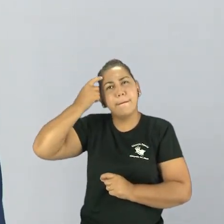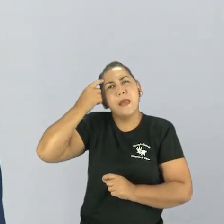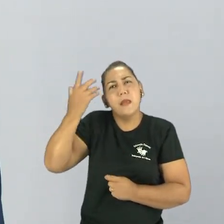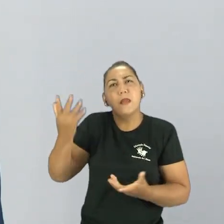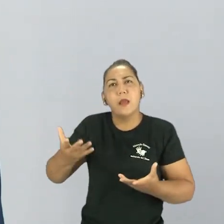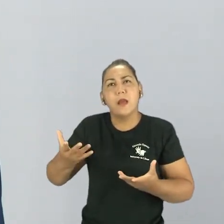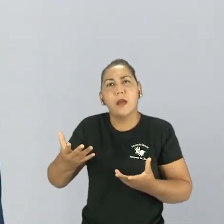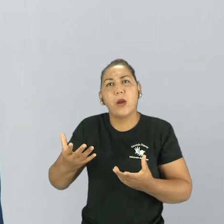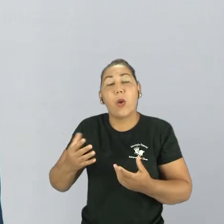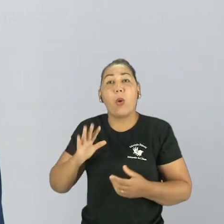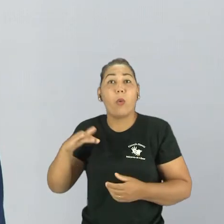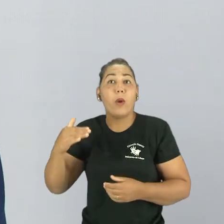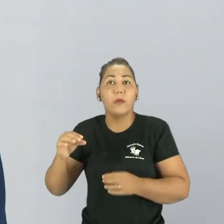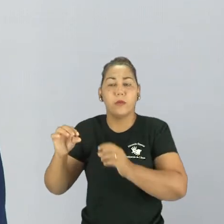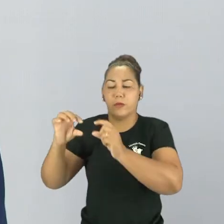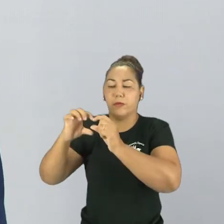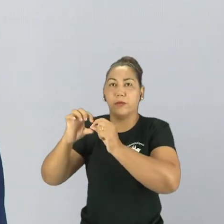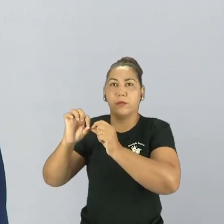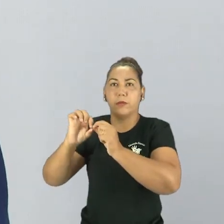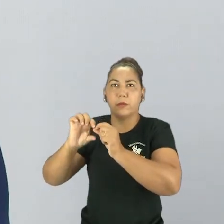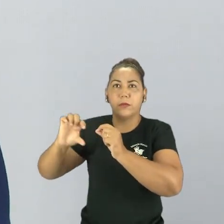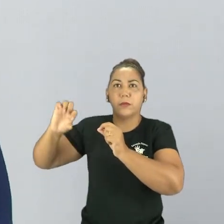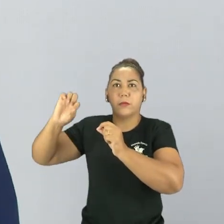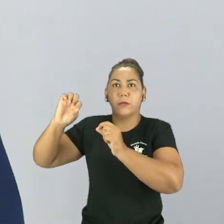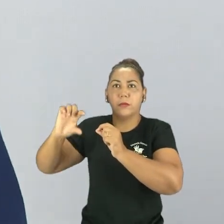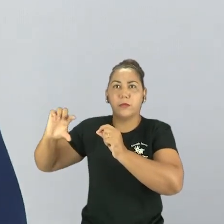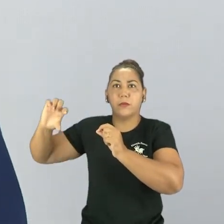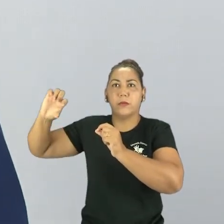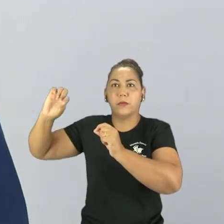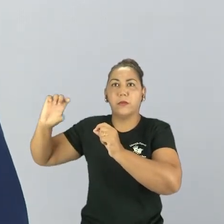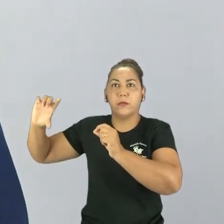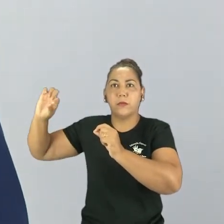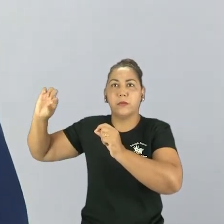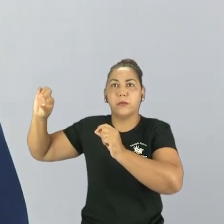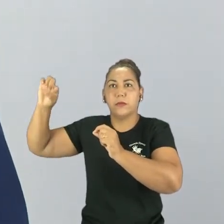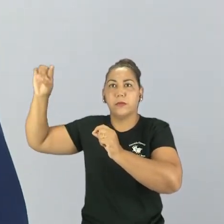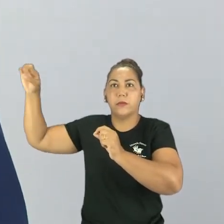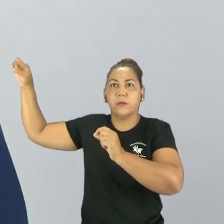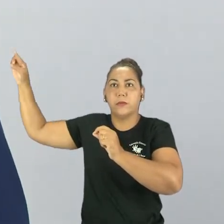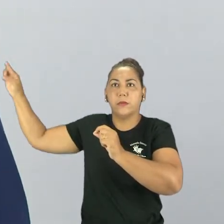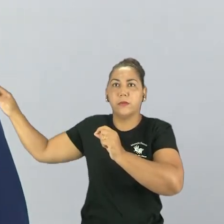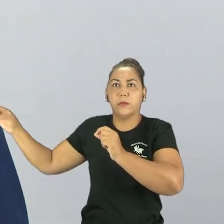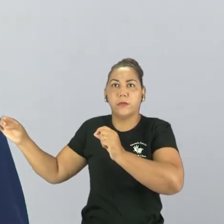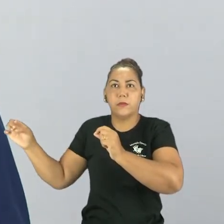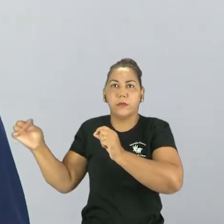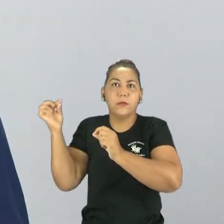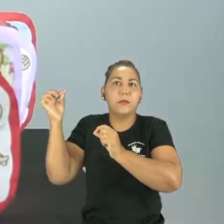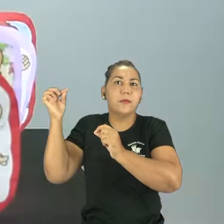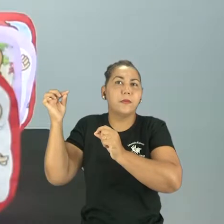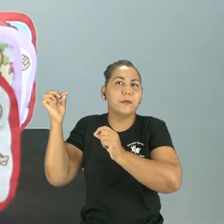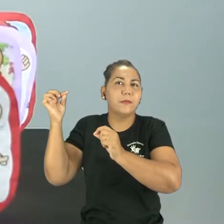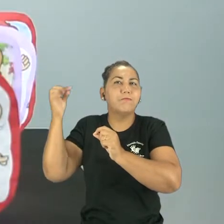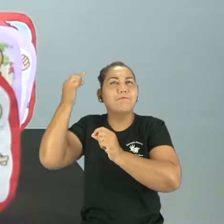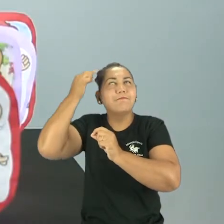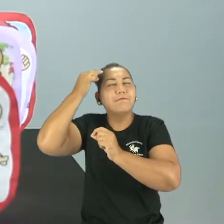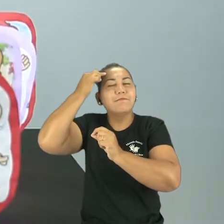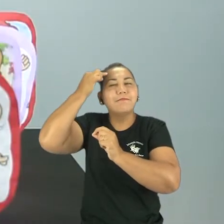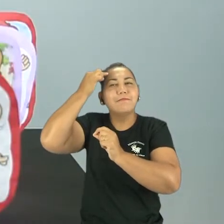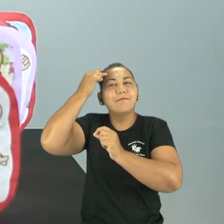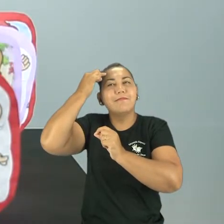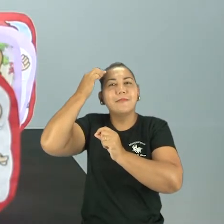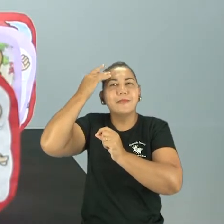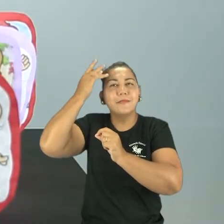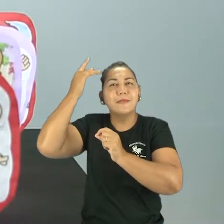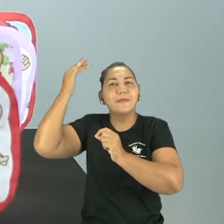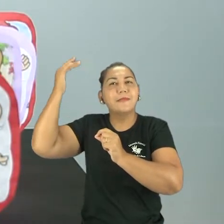pensamento, quando tem essas bolinhas aqui na apêndice, ó. Aí coloca aqui, aí a coleguinha tá pensando ali só para ela. Só que a